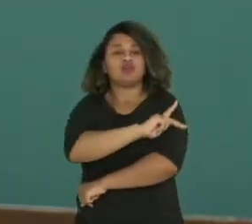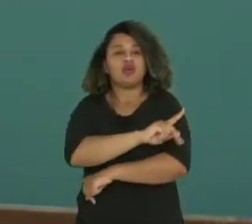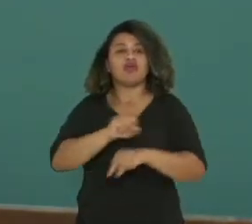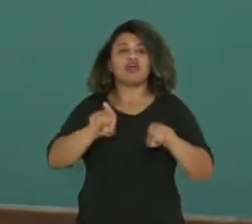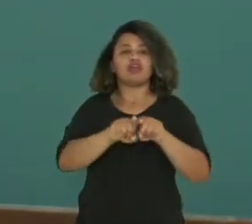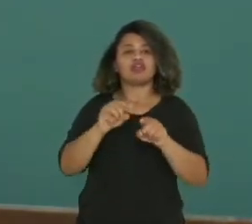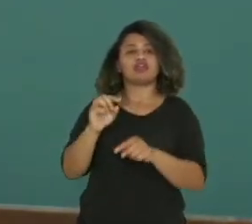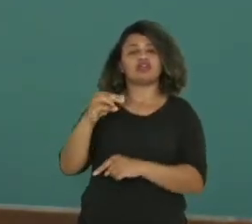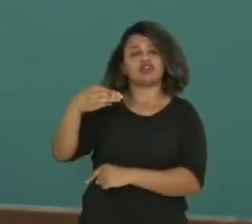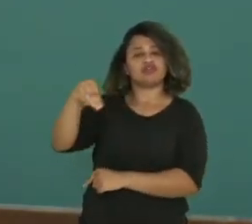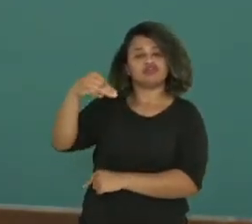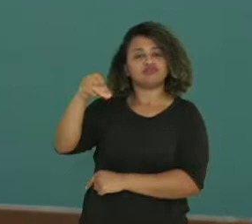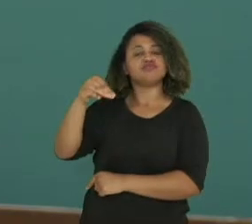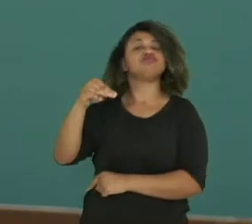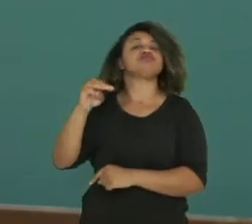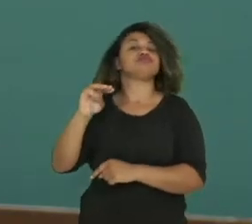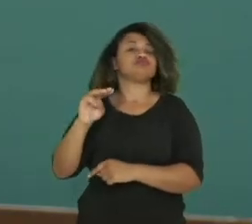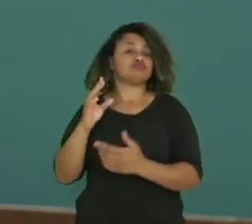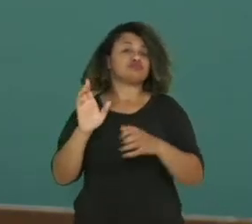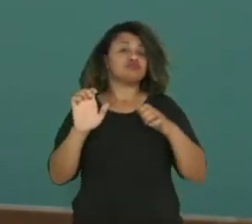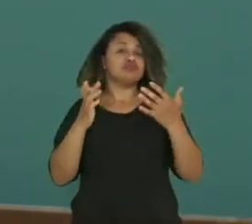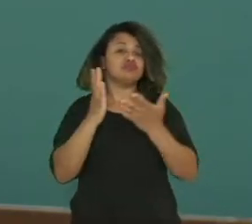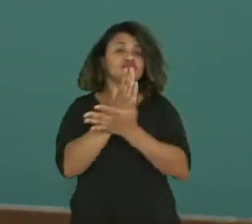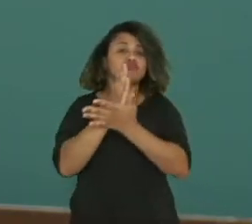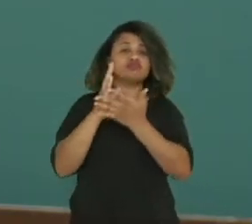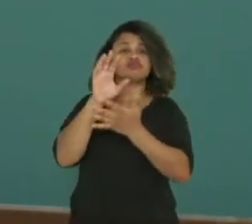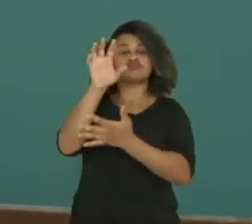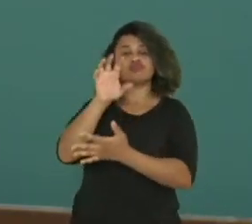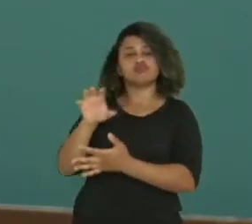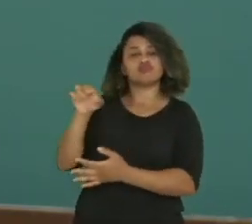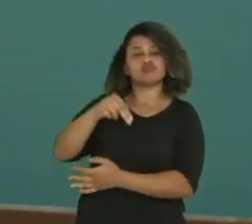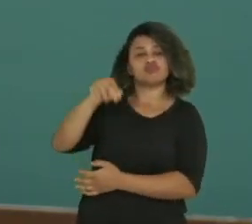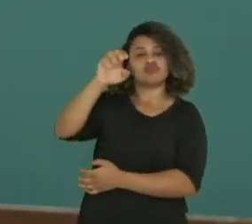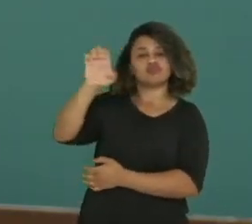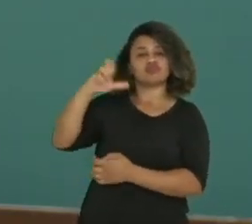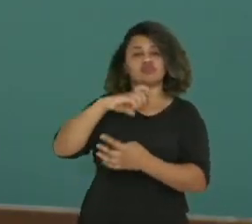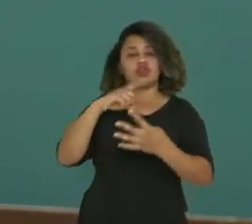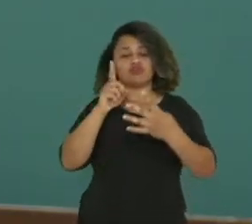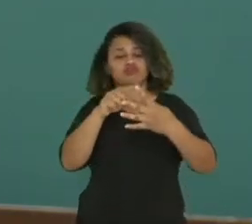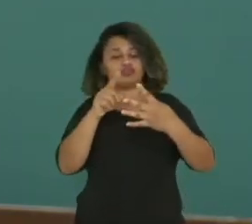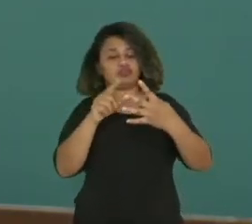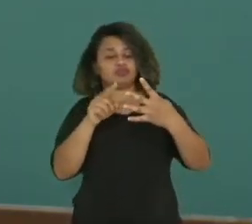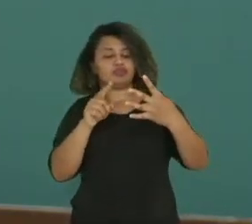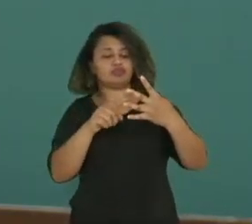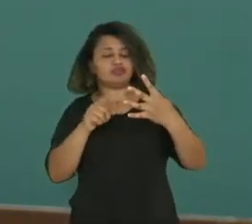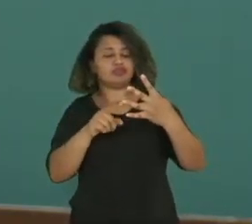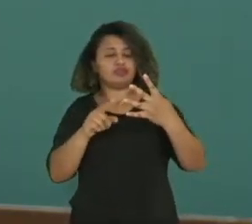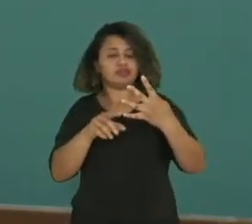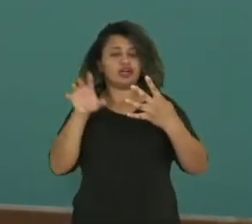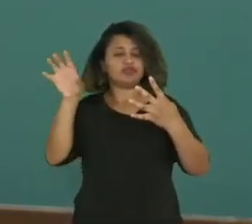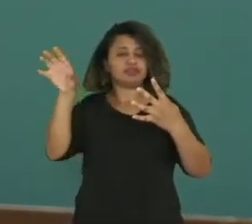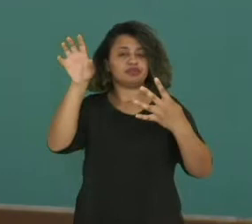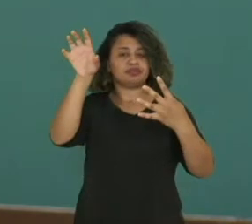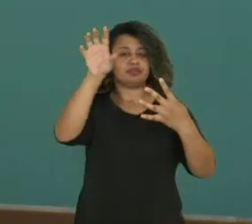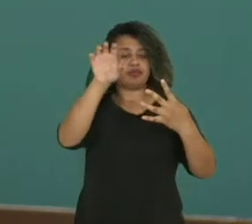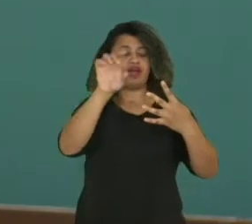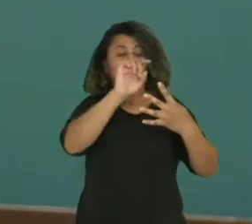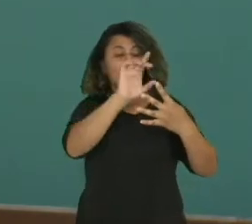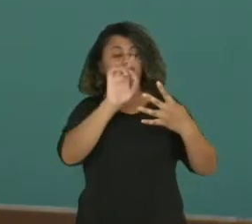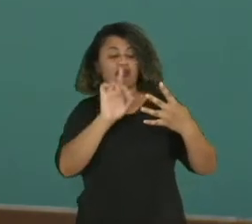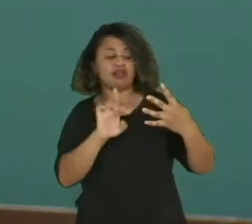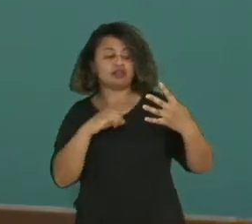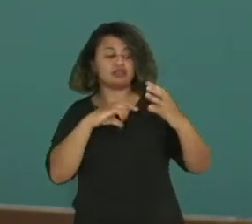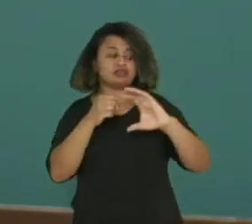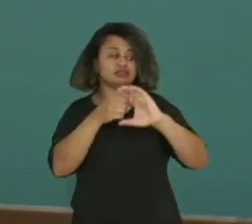considerando a subdivisão do Nordeste, nós temos essas 4 sub-regiões, cada uma com